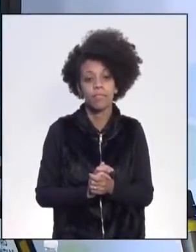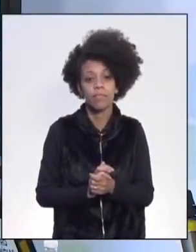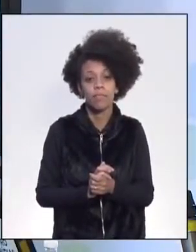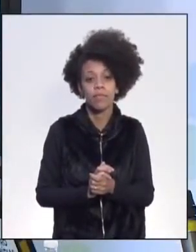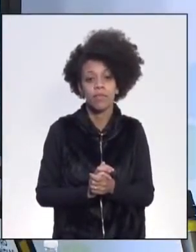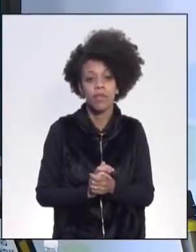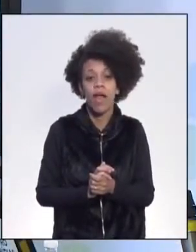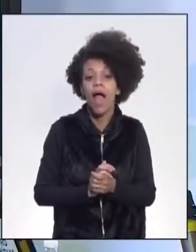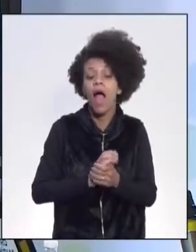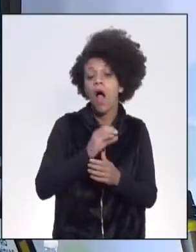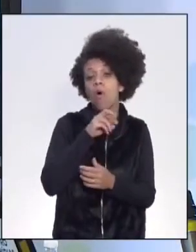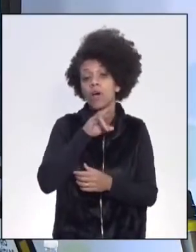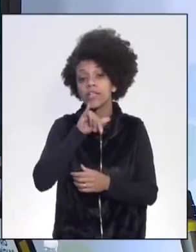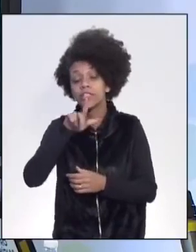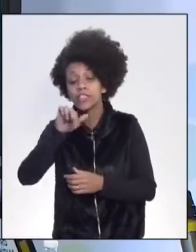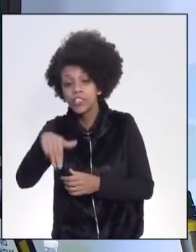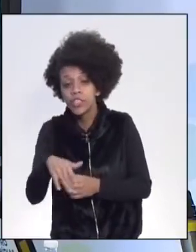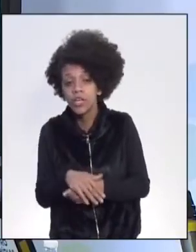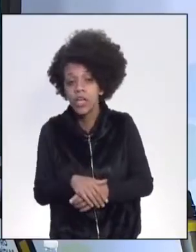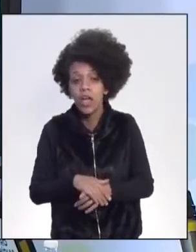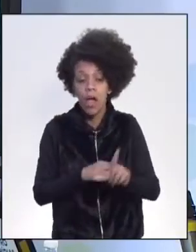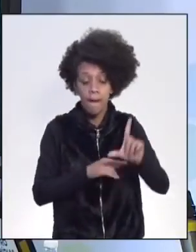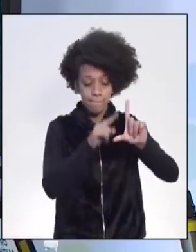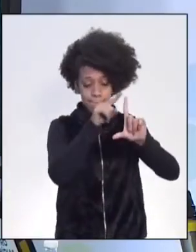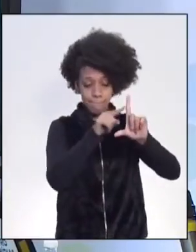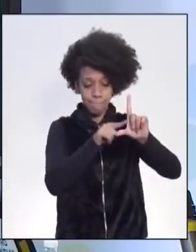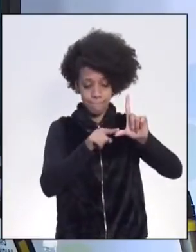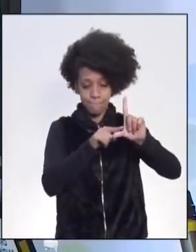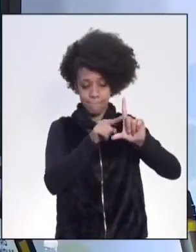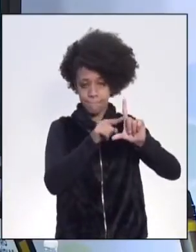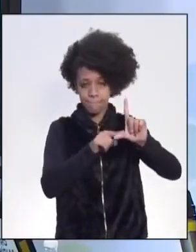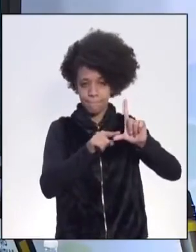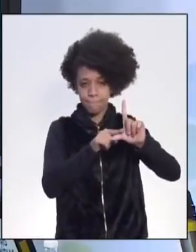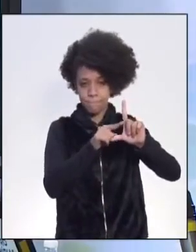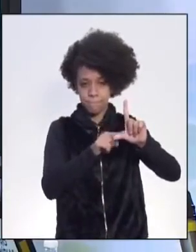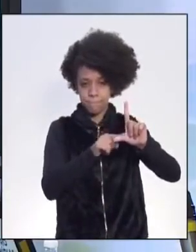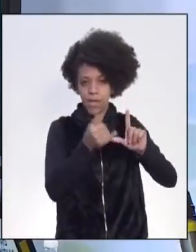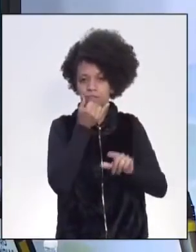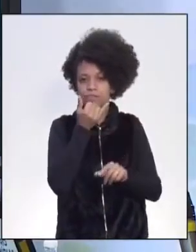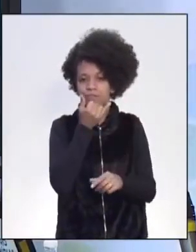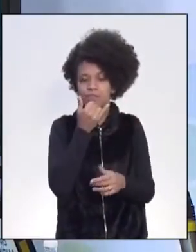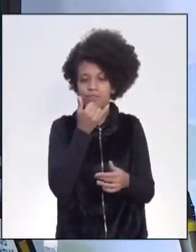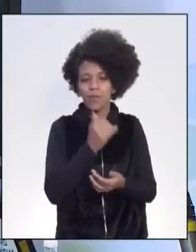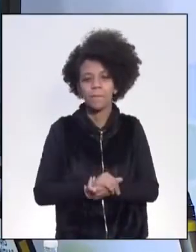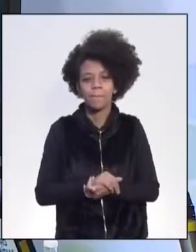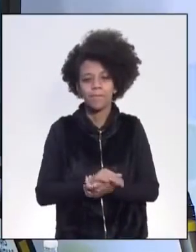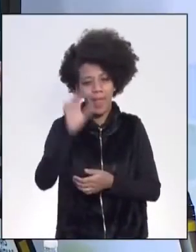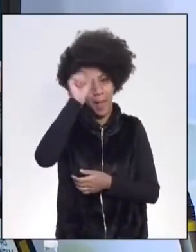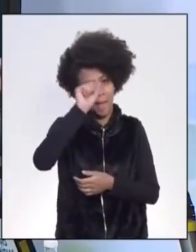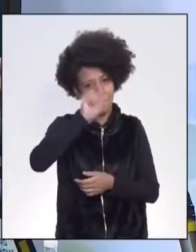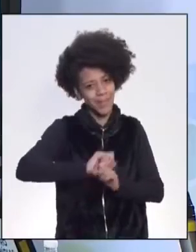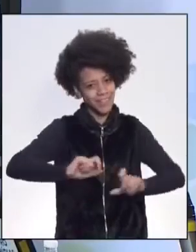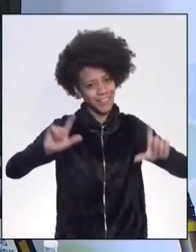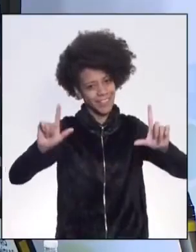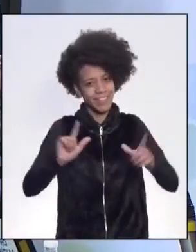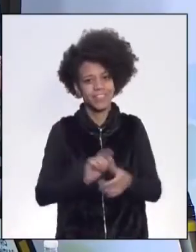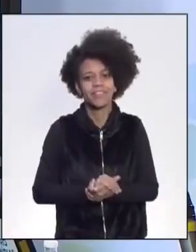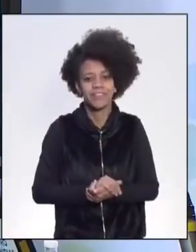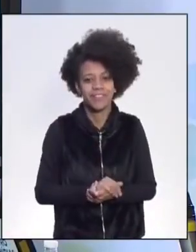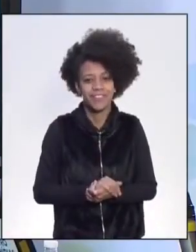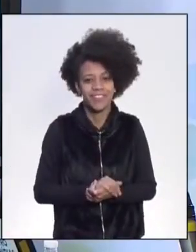Ó, a origem é este ponto aqui, ó. Sim? Opa, desculpa, perdão, a pessoa está aprendendo a mexer na lousa. Bem